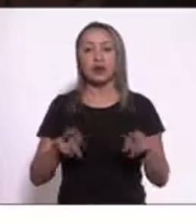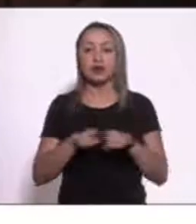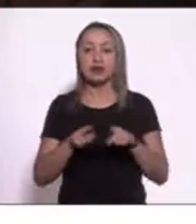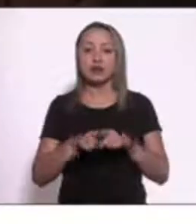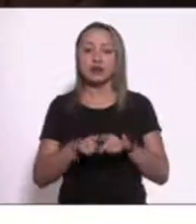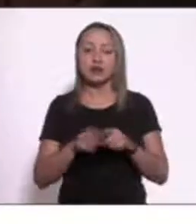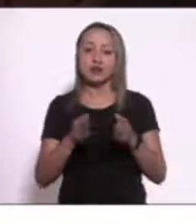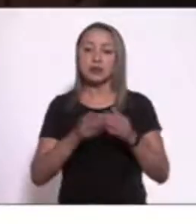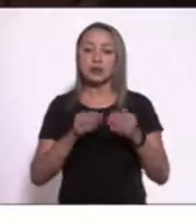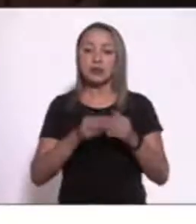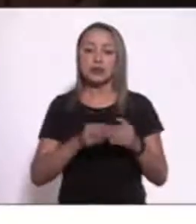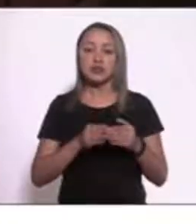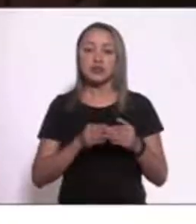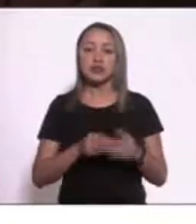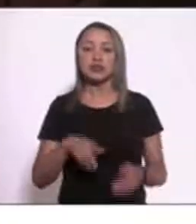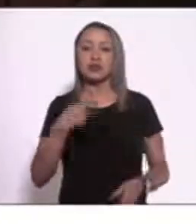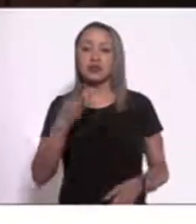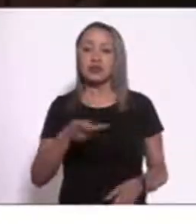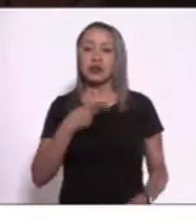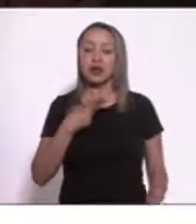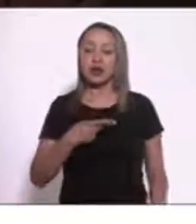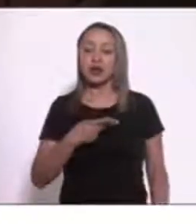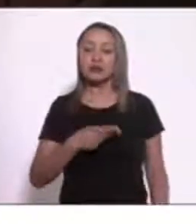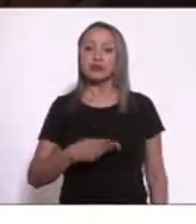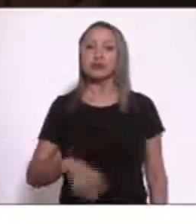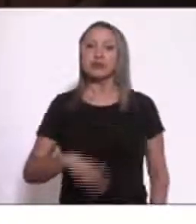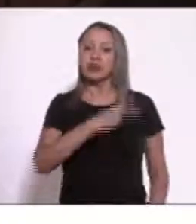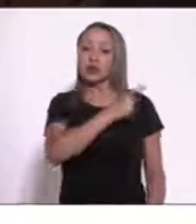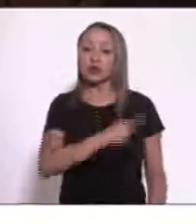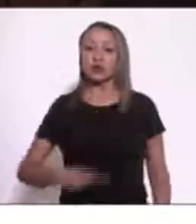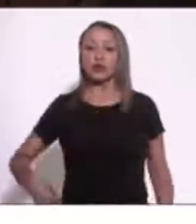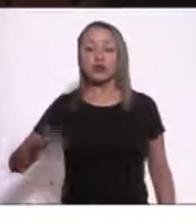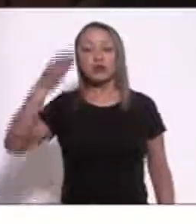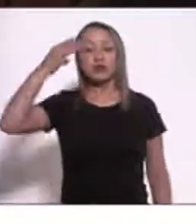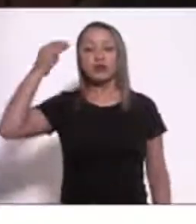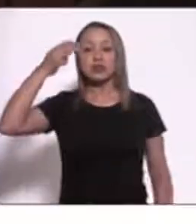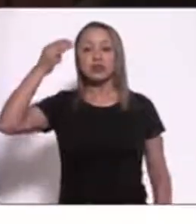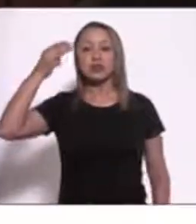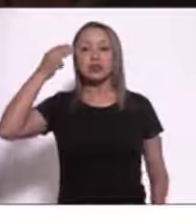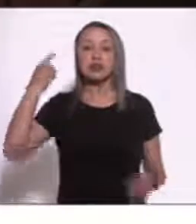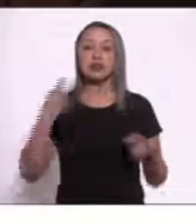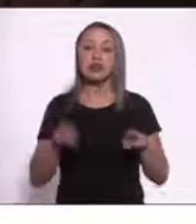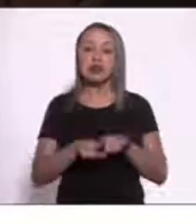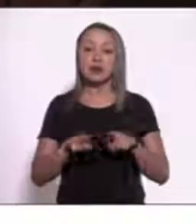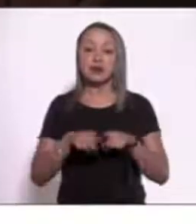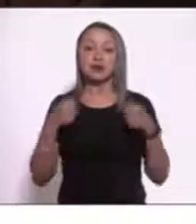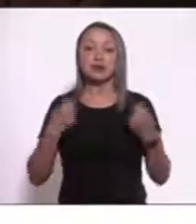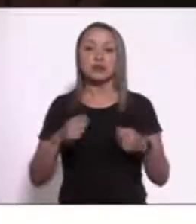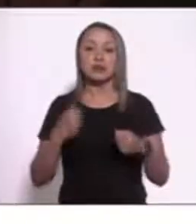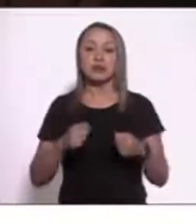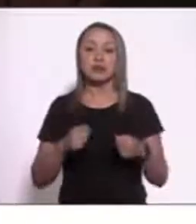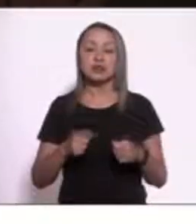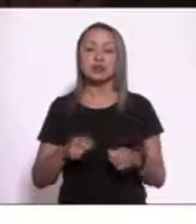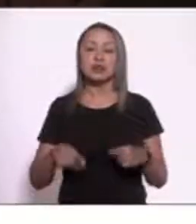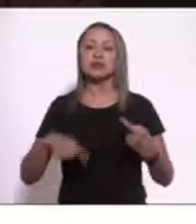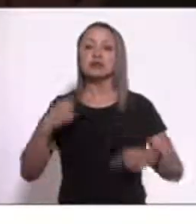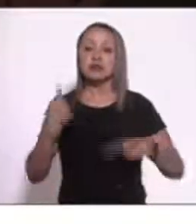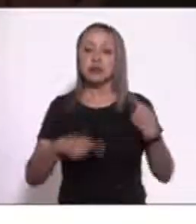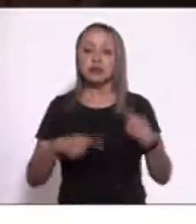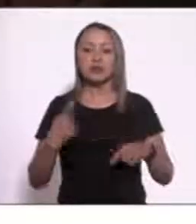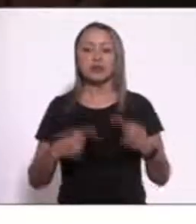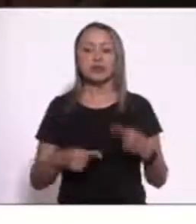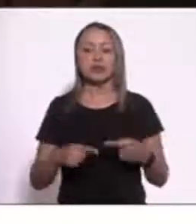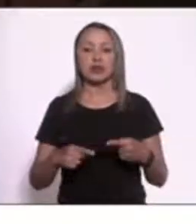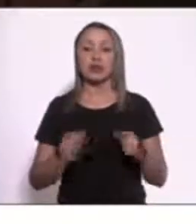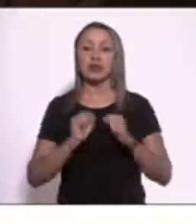Witzel que lidere esse debate no âmbito do Poder Executivo e que, junto com o Legislativo, consigamos